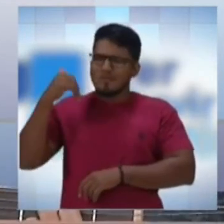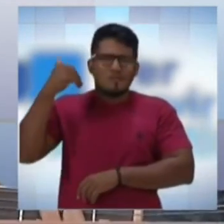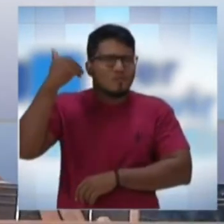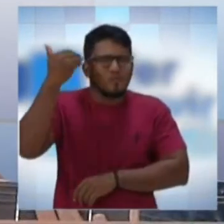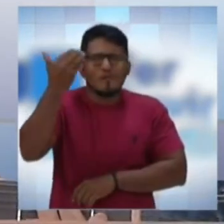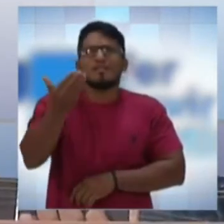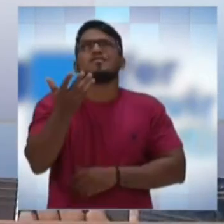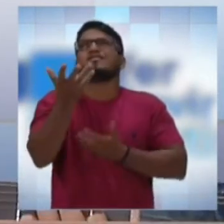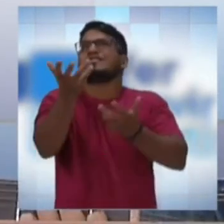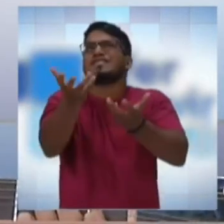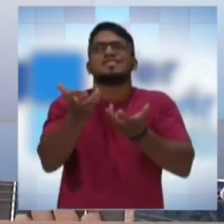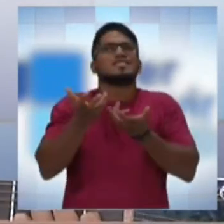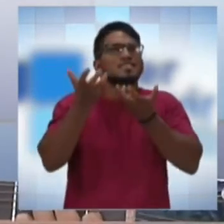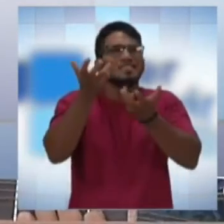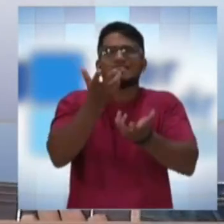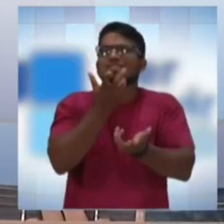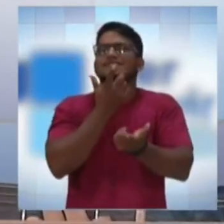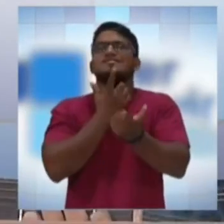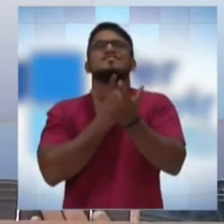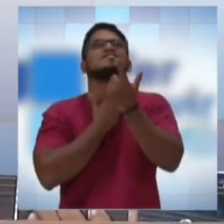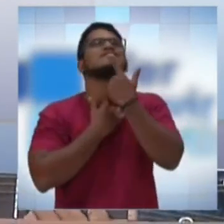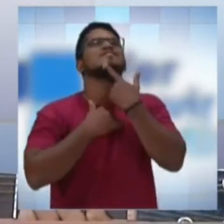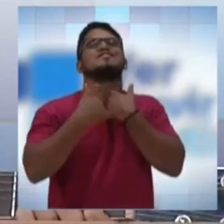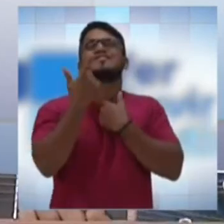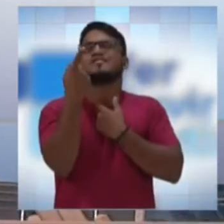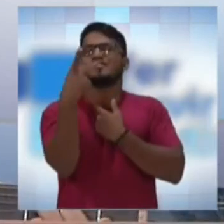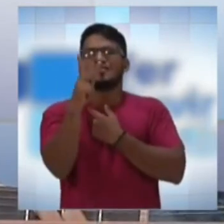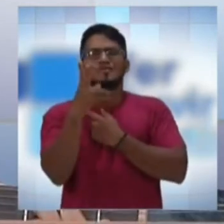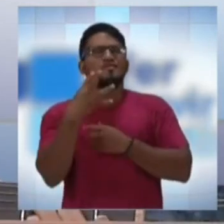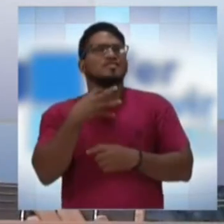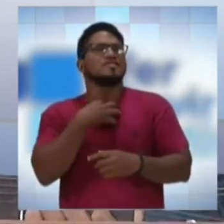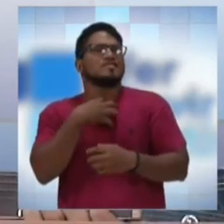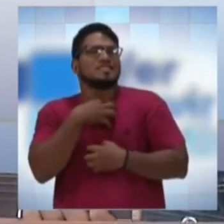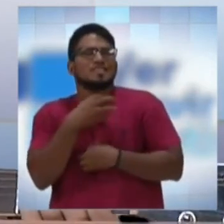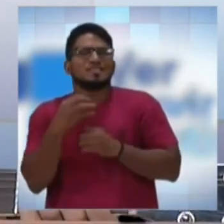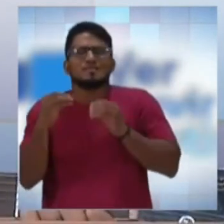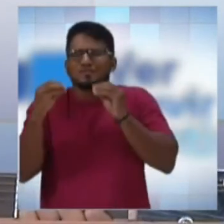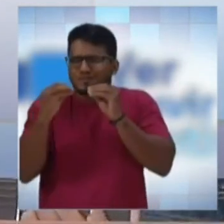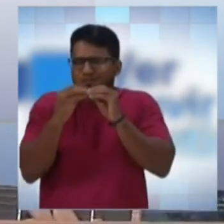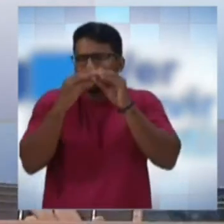Quanto mais desejo um beijo seu,